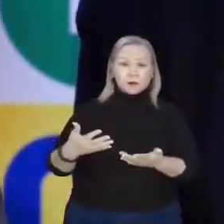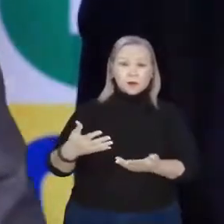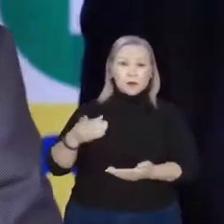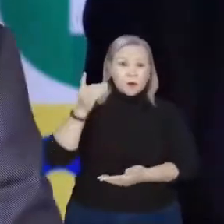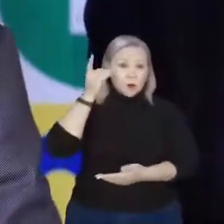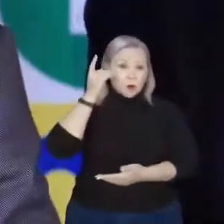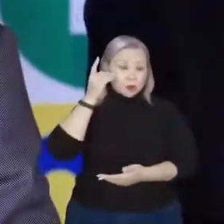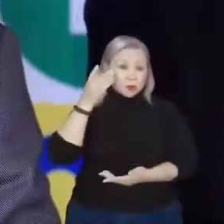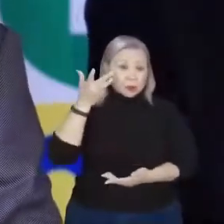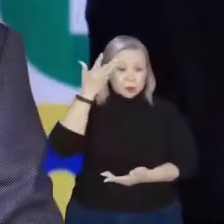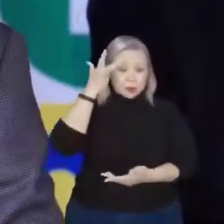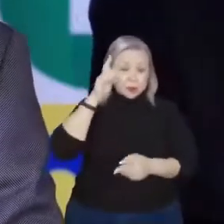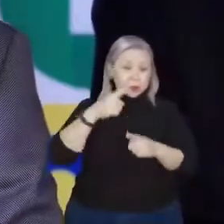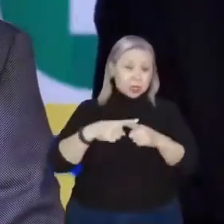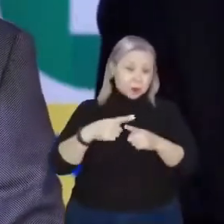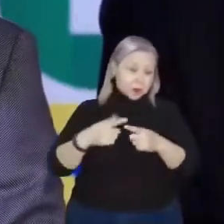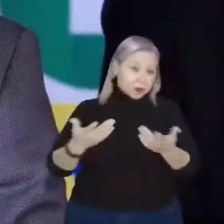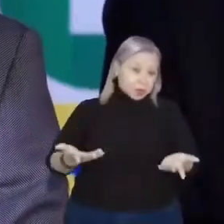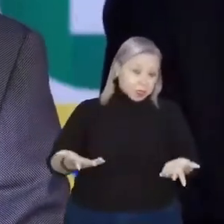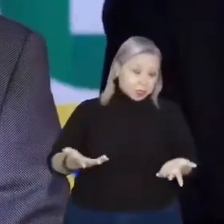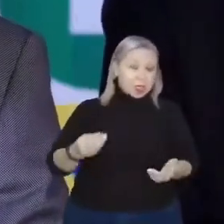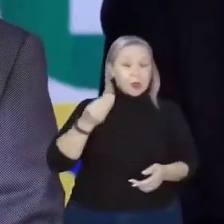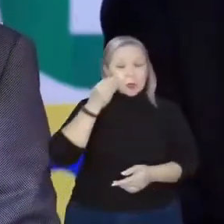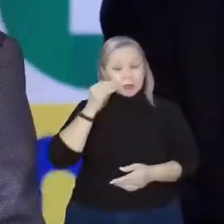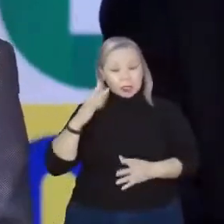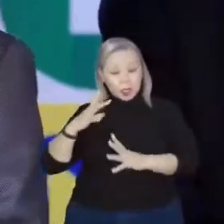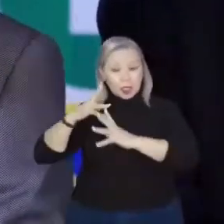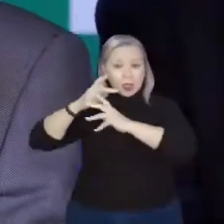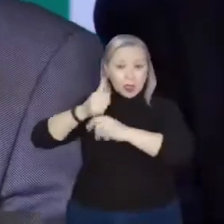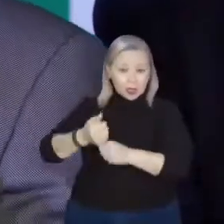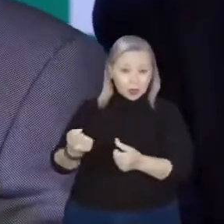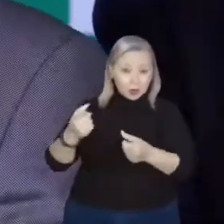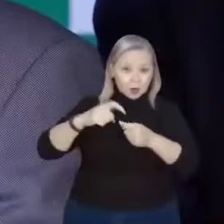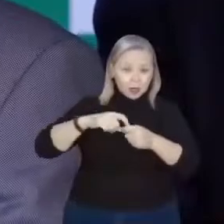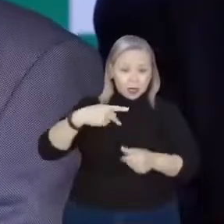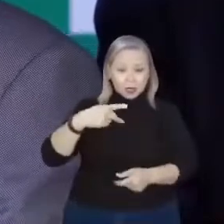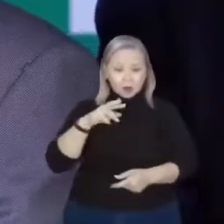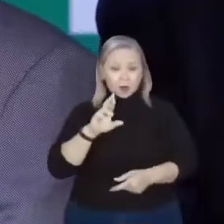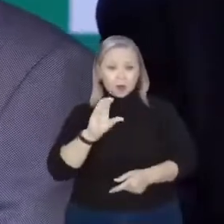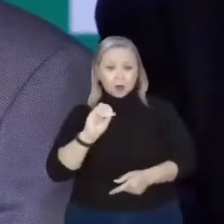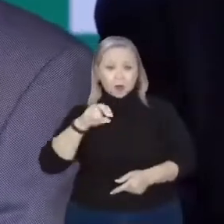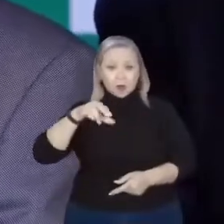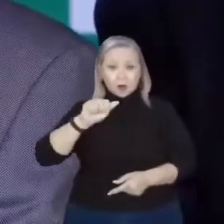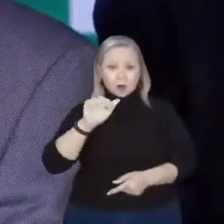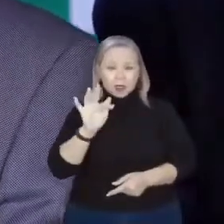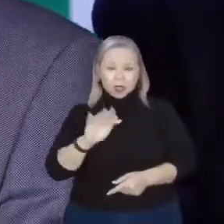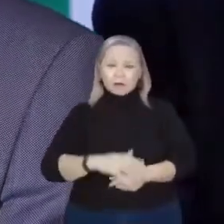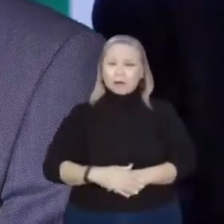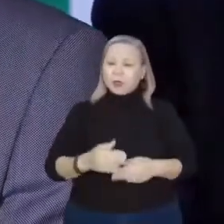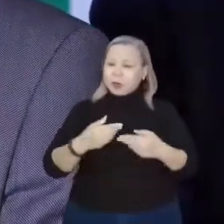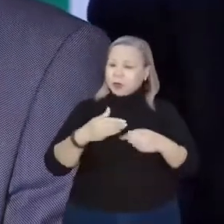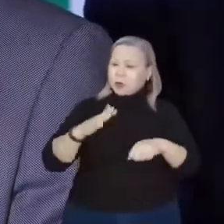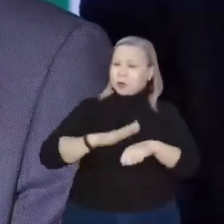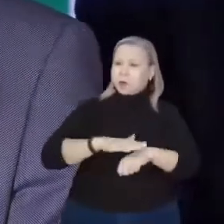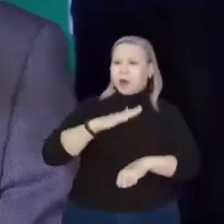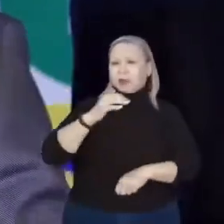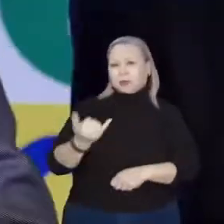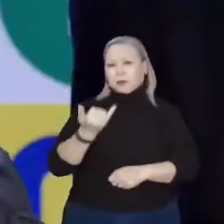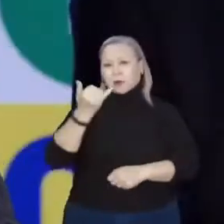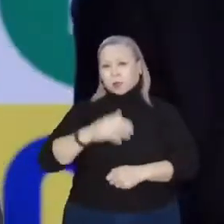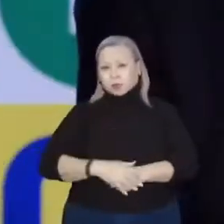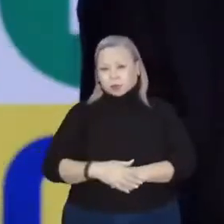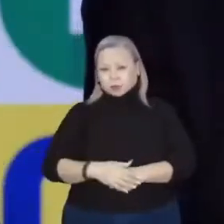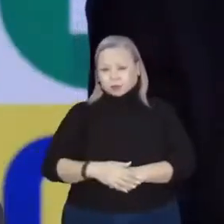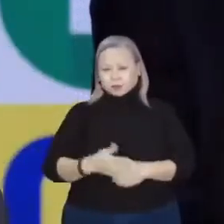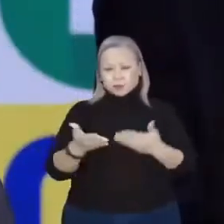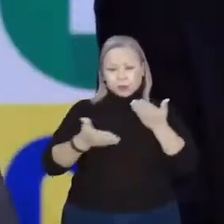razão, mas nós vamos tentar recuperar o PRONAF, porque foi uma das coisas mais importantes que nós fizemos para tratar de segurança pública. E eu